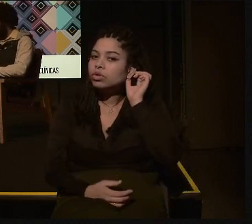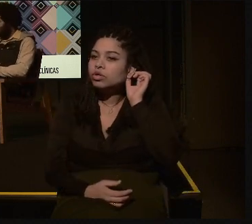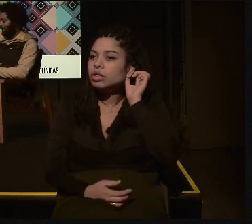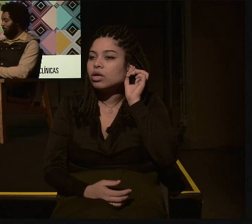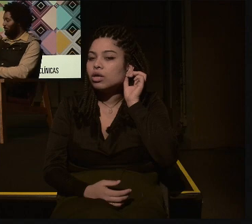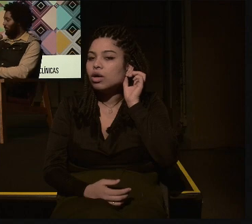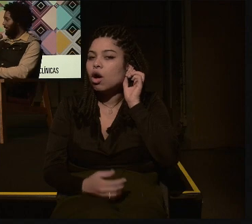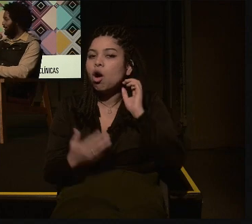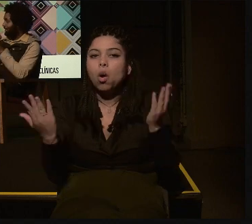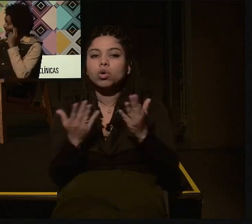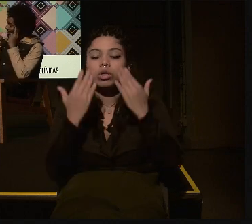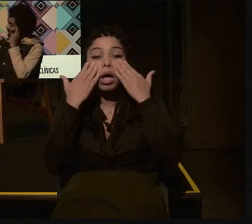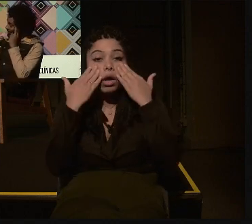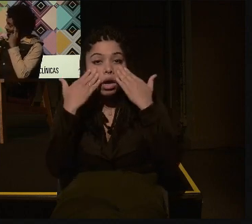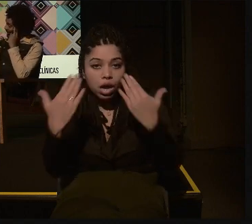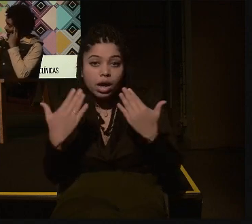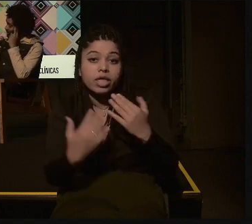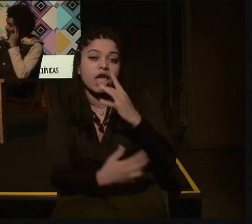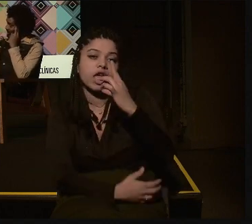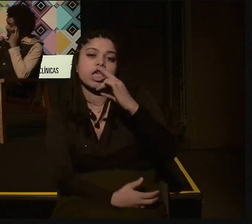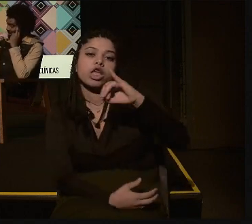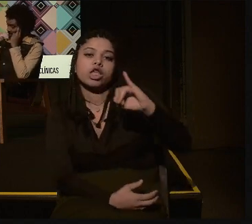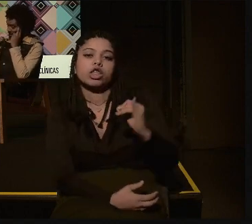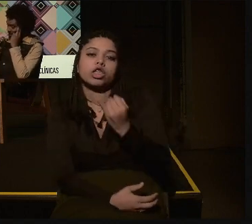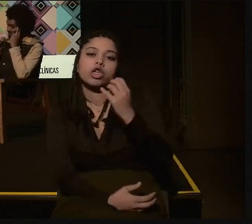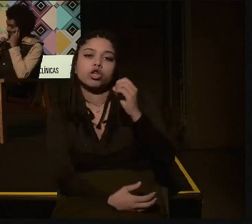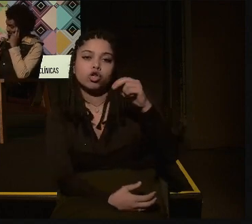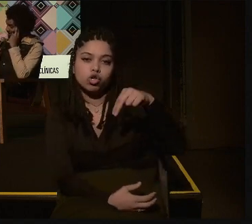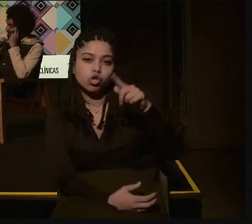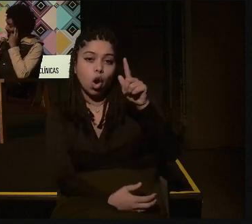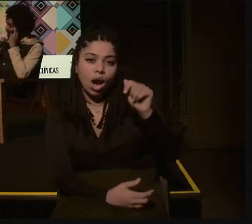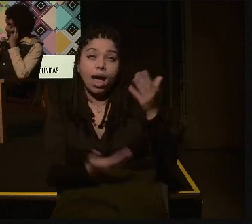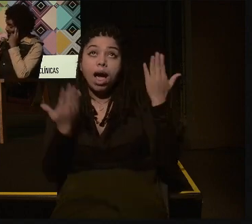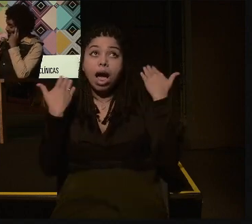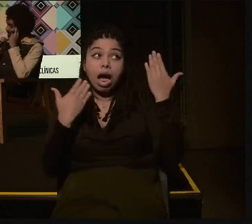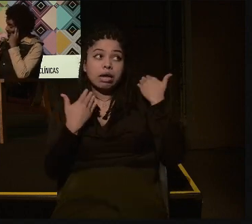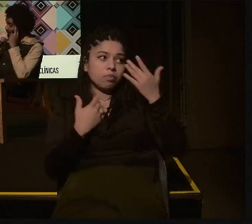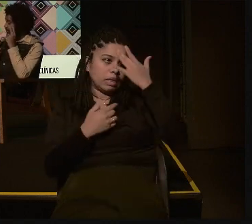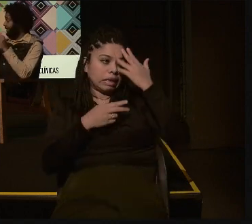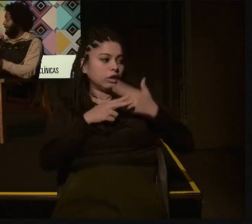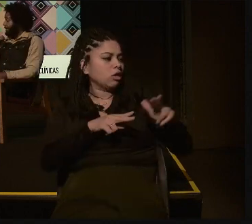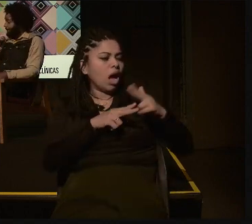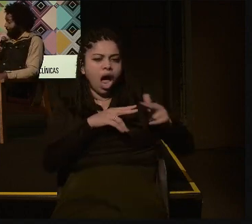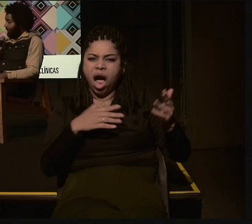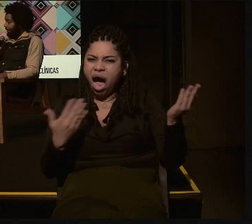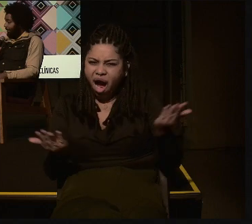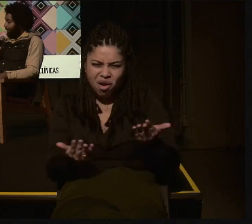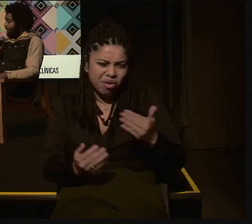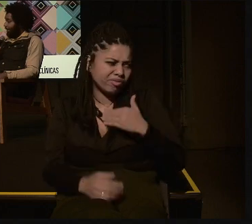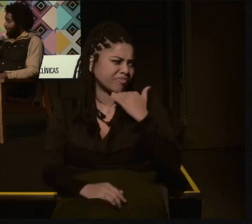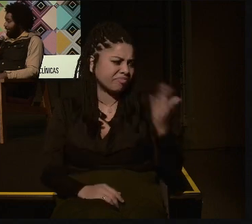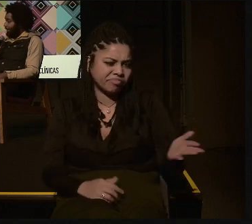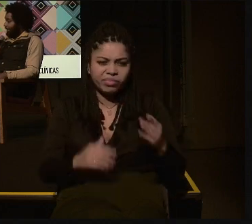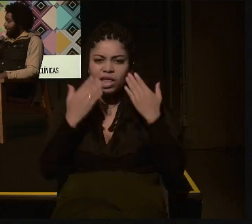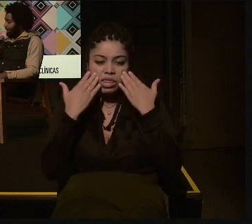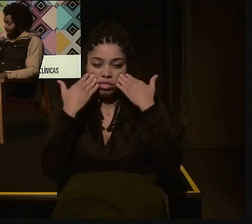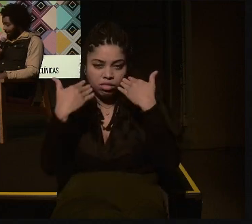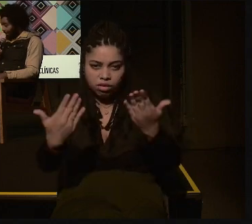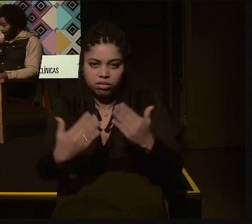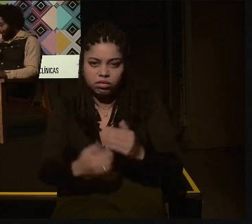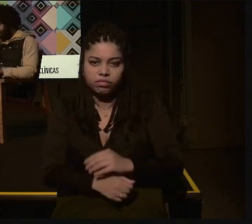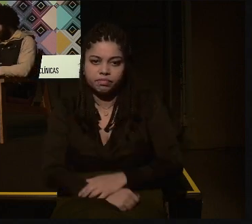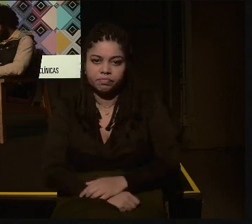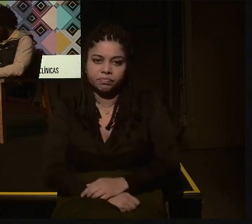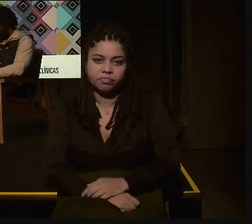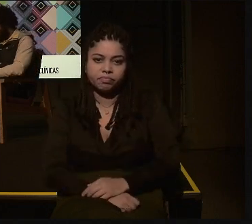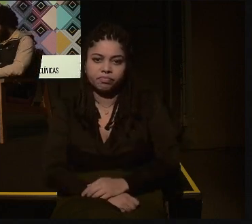escancarada, né? Até que o Djonga canta, né? Tipo, antes eles eram mais, disfarçava melhor, agora não disfarça. E